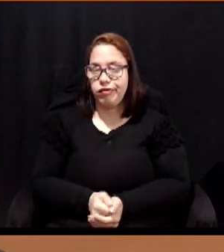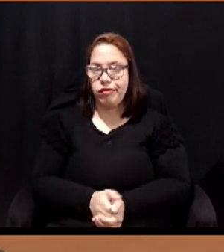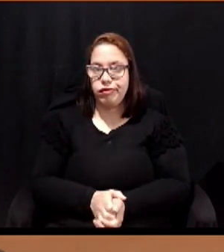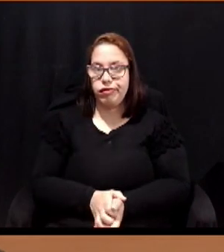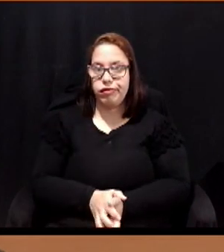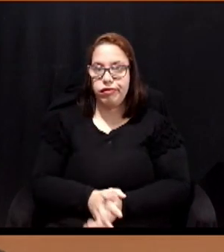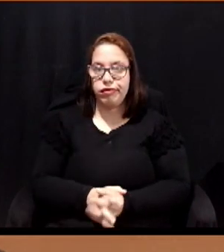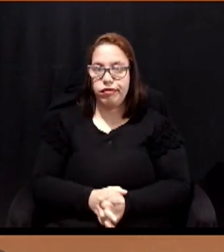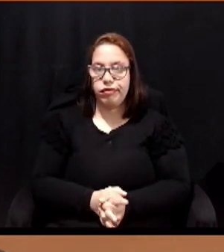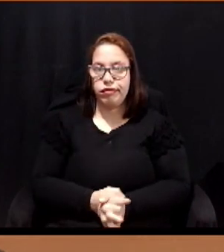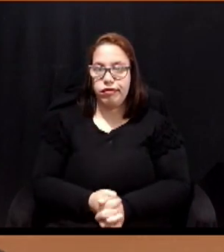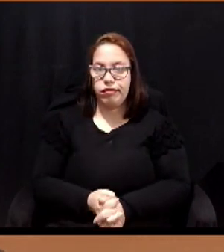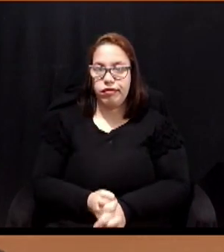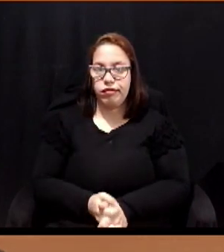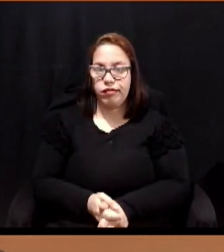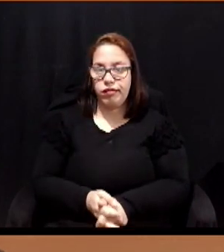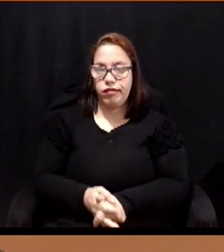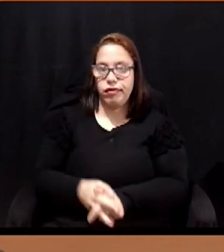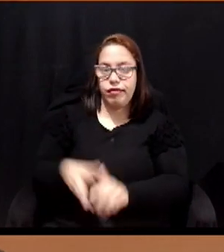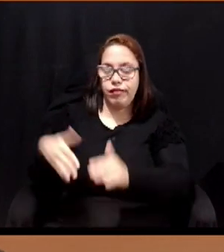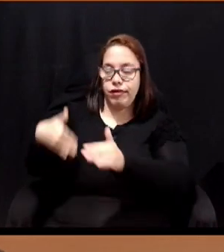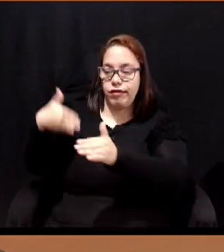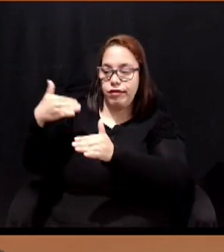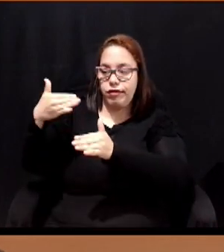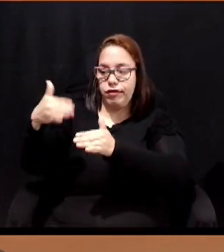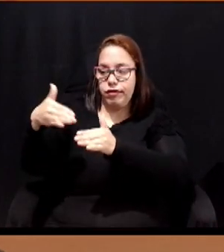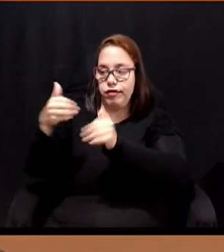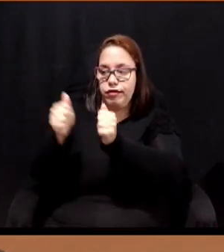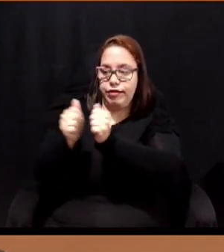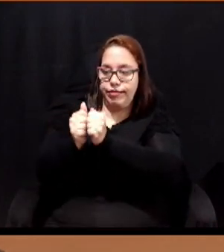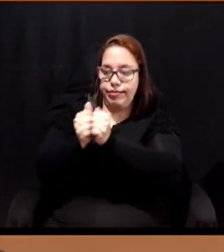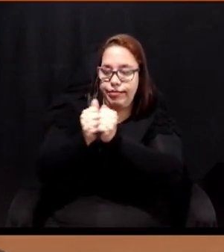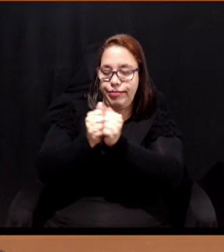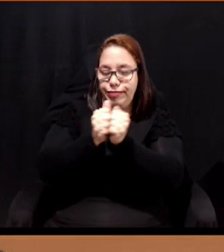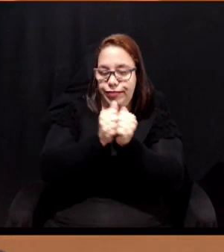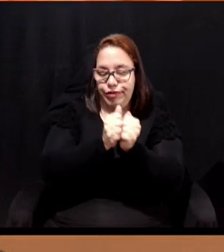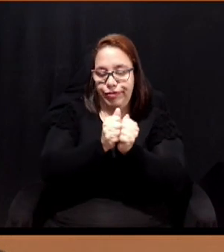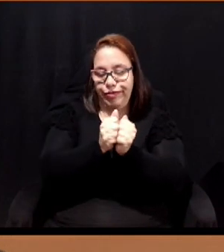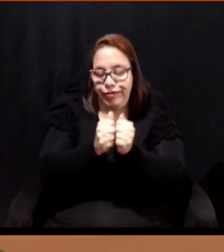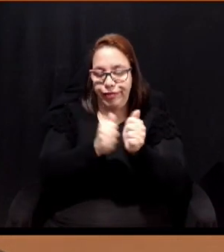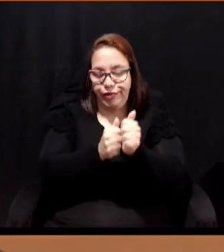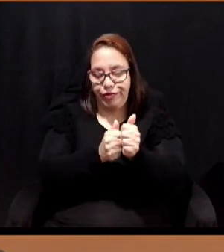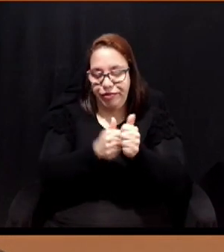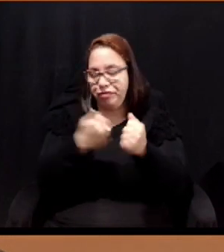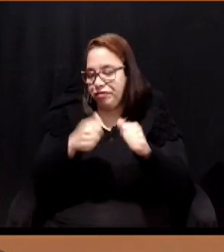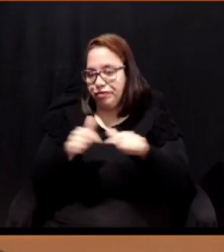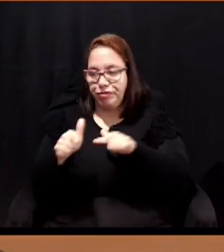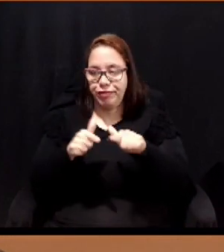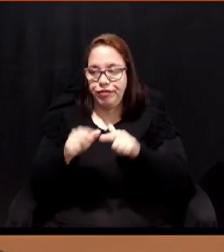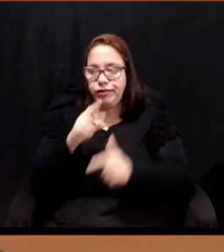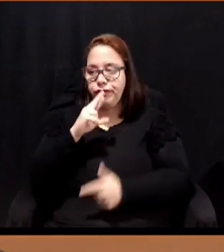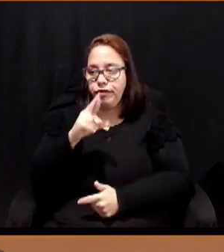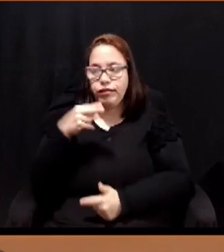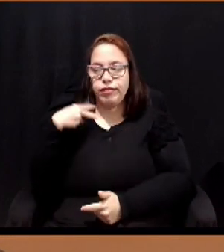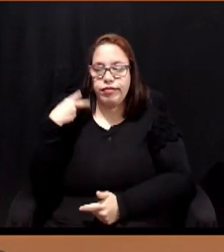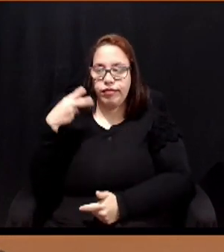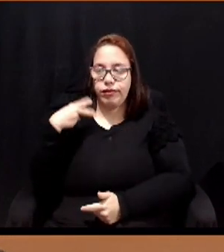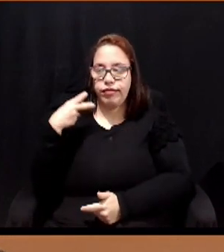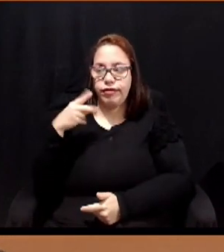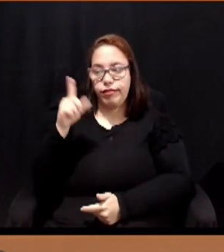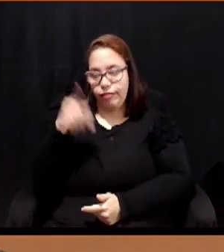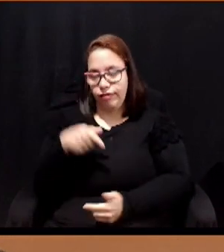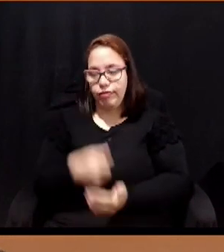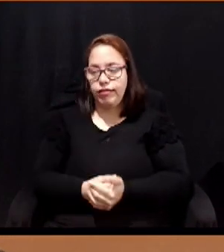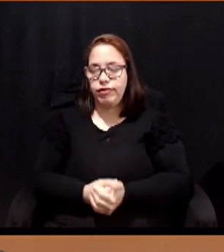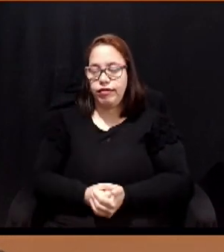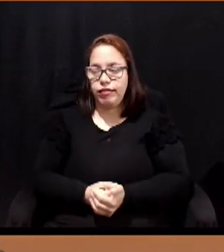ele vem acompanhado de uma forma que você não precisa trabalhar, que é o resultado político, né? Todo mundo que